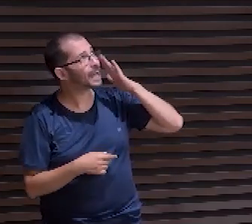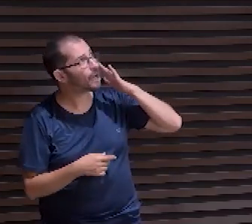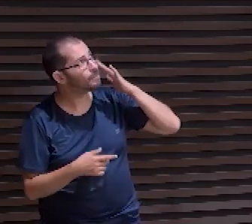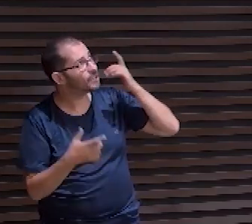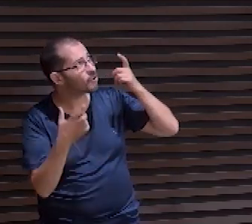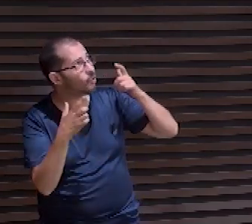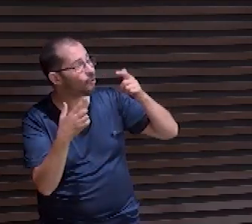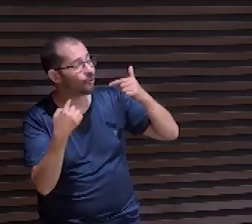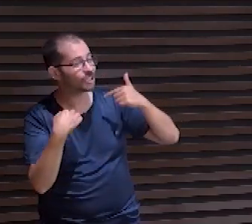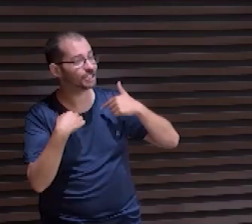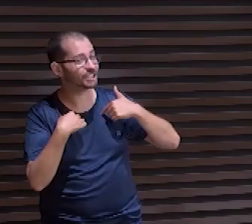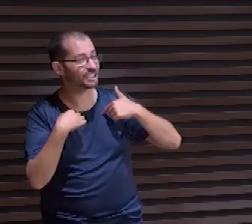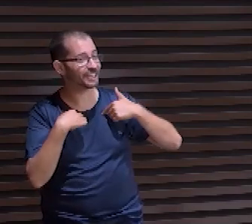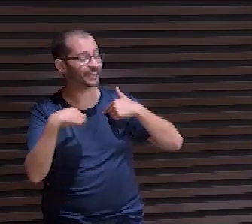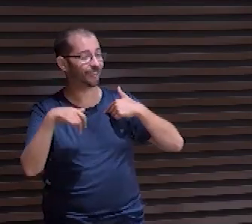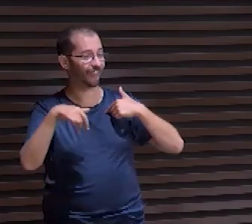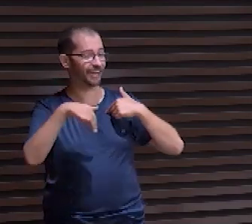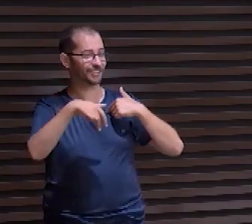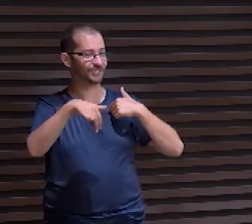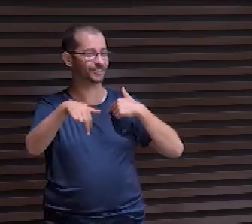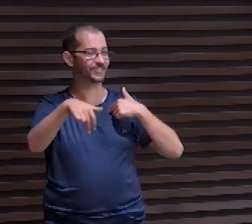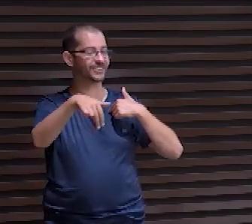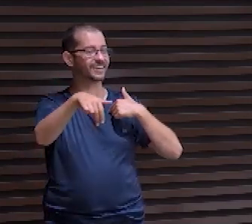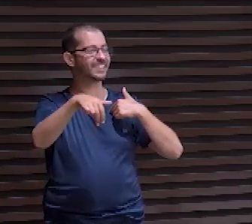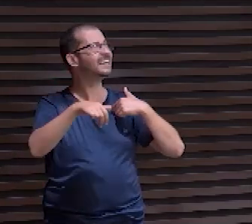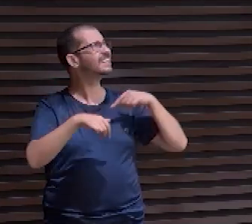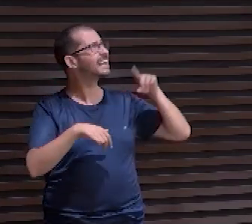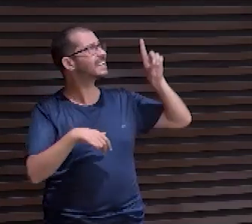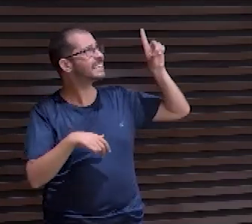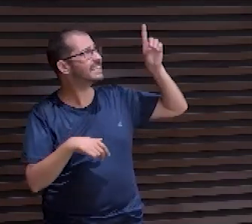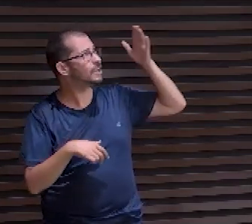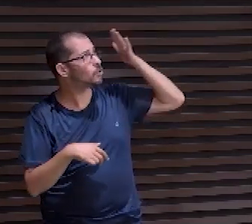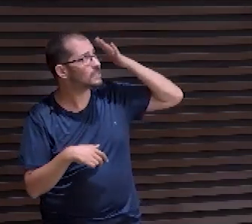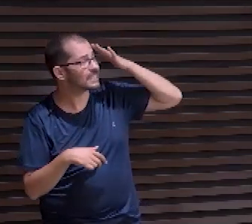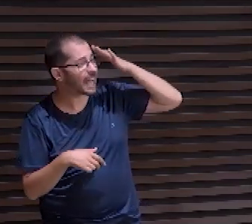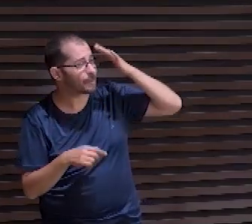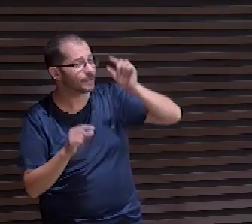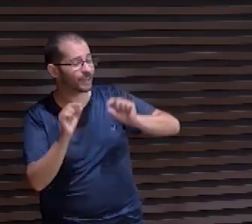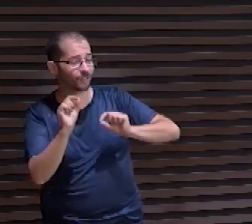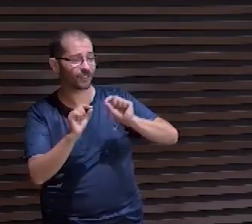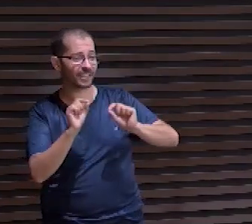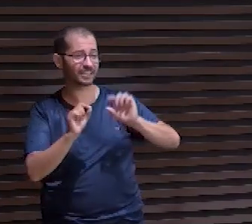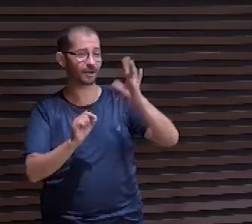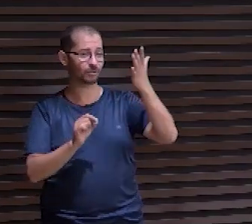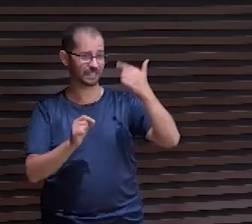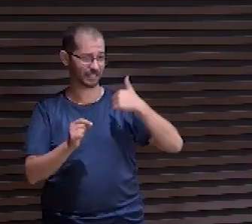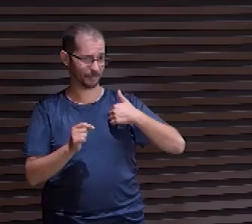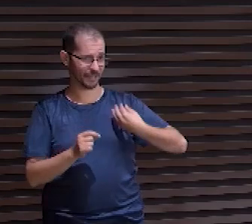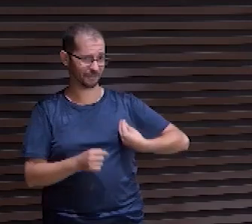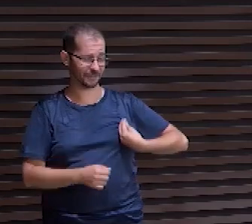Será que Deus sabe do que está acontecendo comigo?